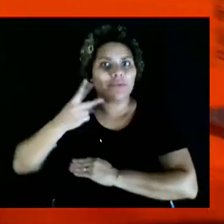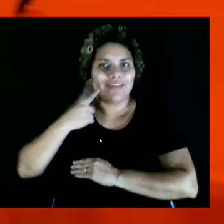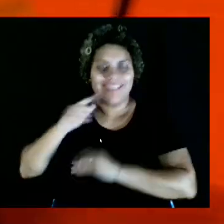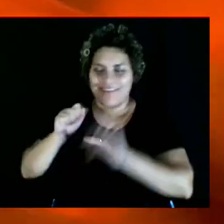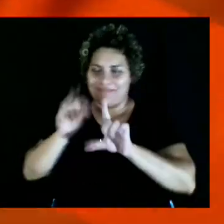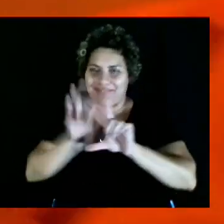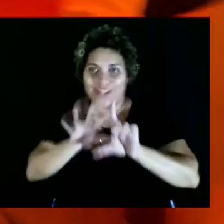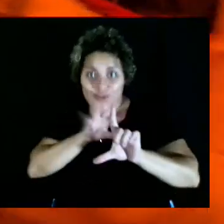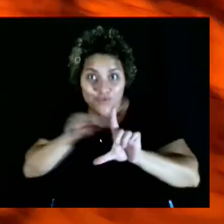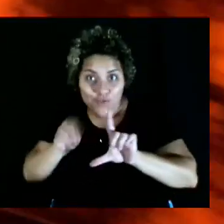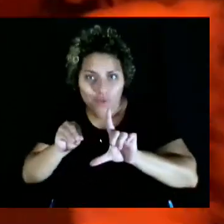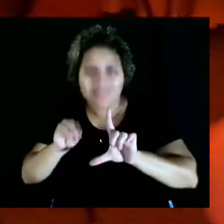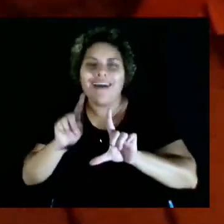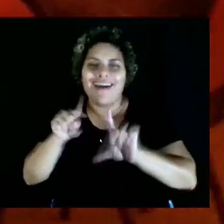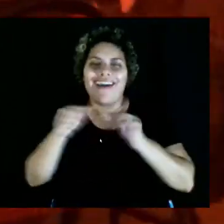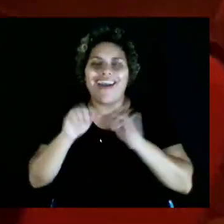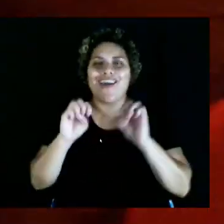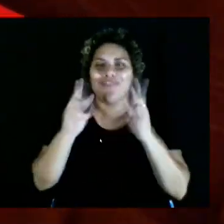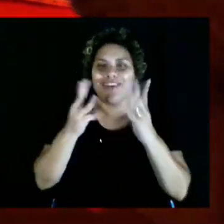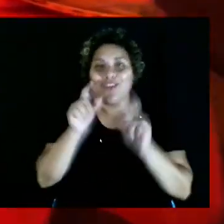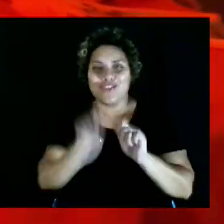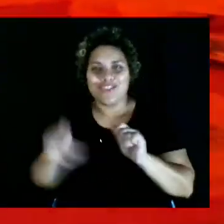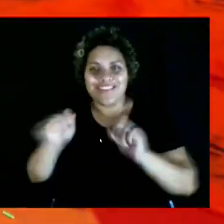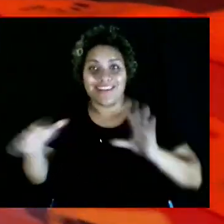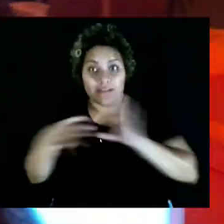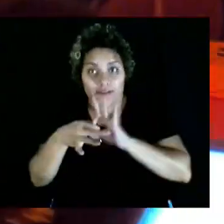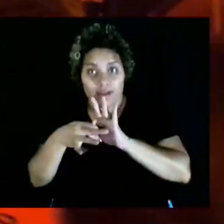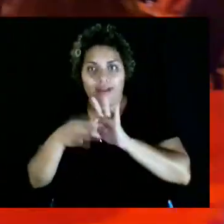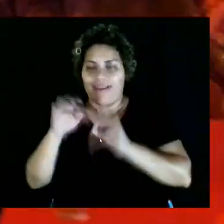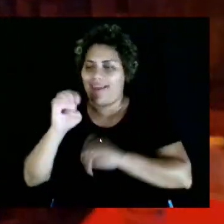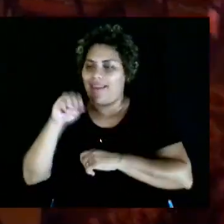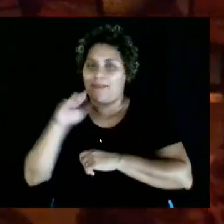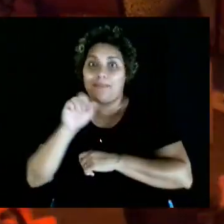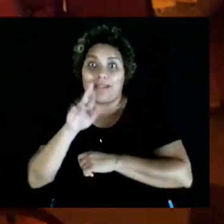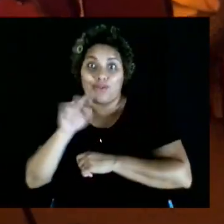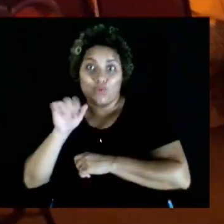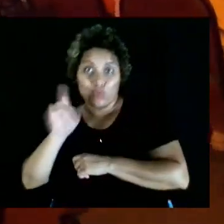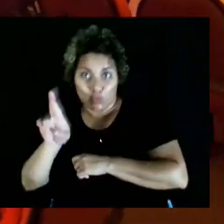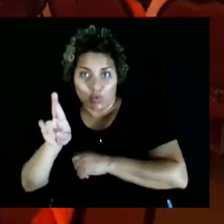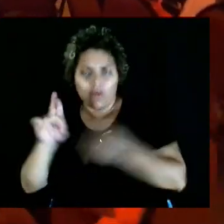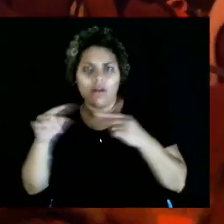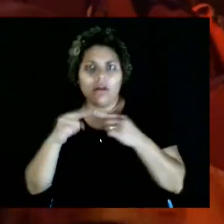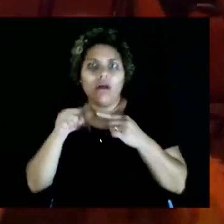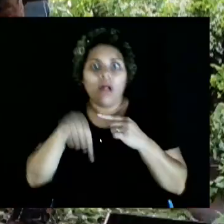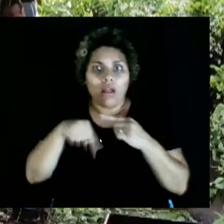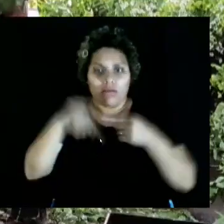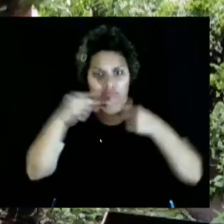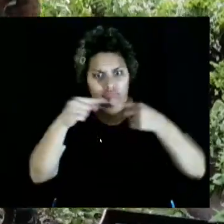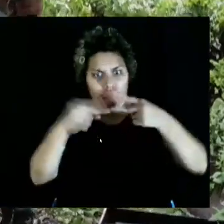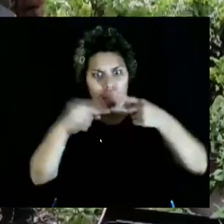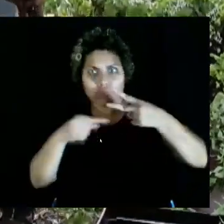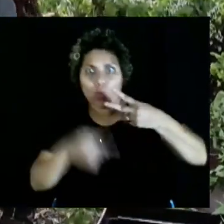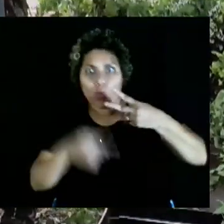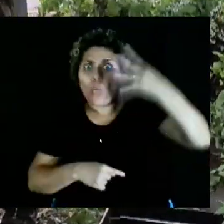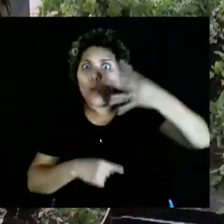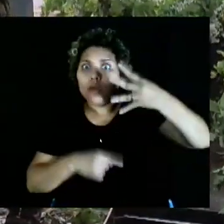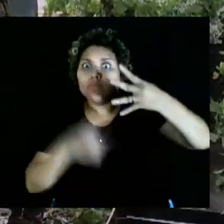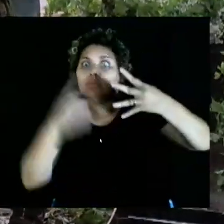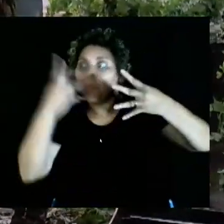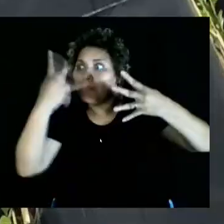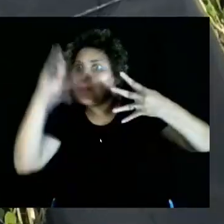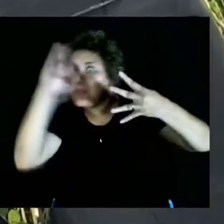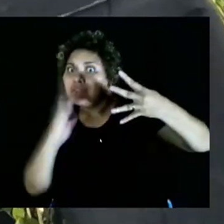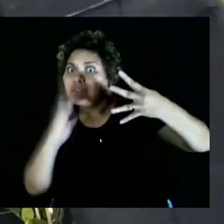Associativos, em parceria com a Embratur, a cidade se destaca em 4º lugar no ranking nacional, ficando apenas atrás de